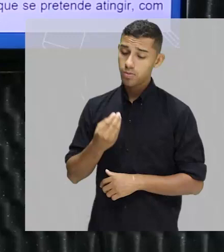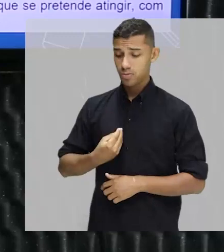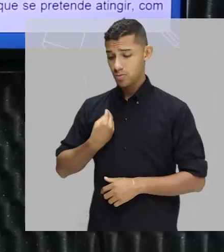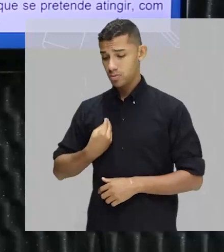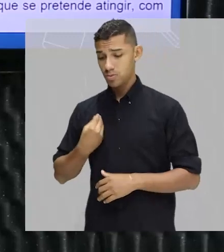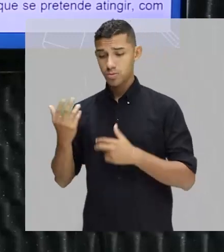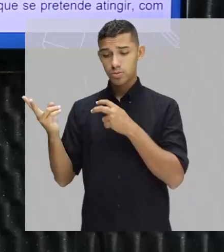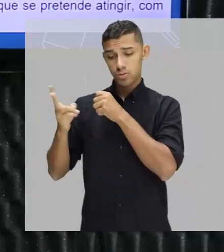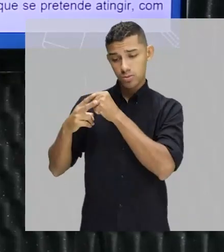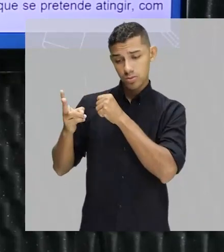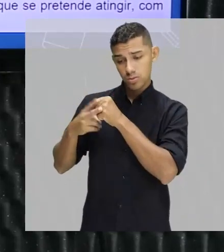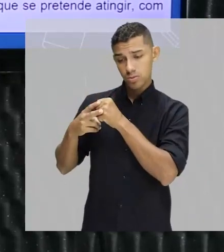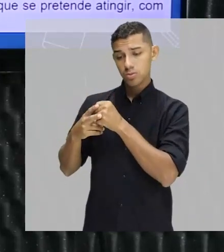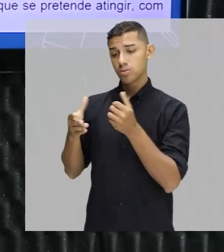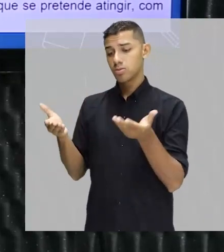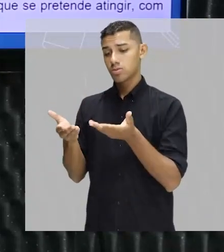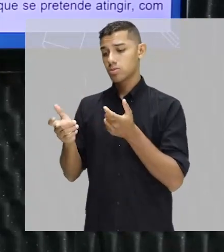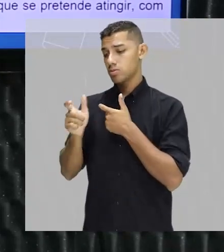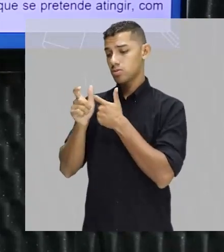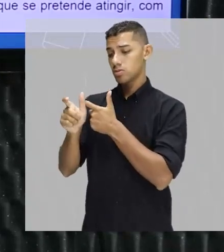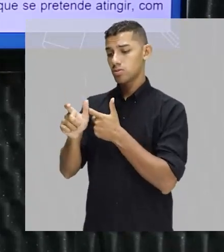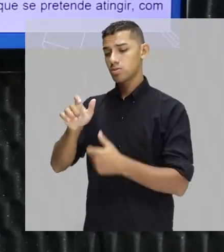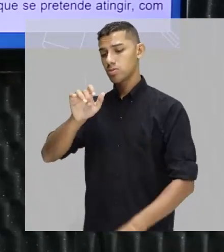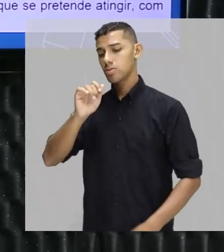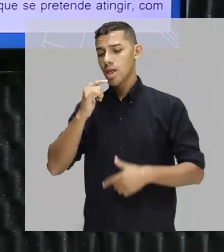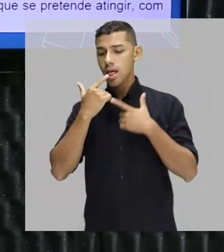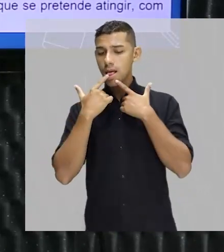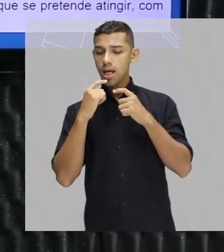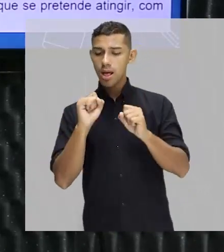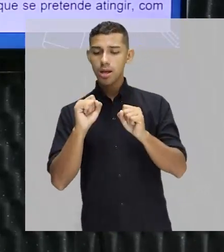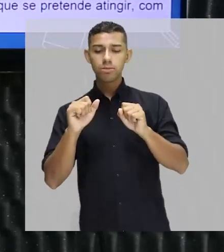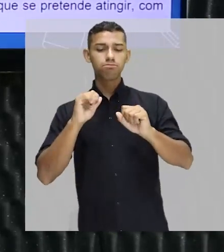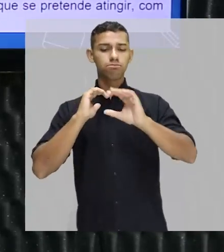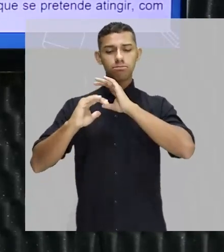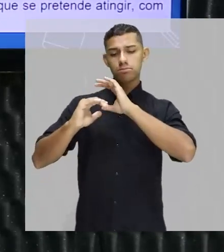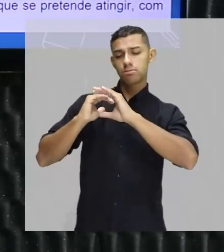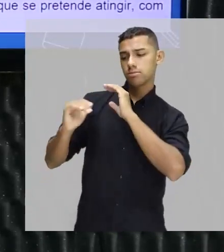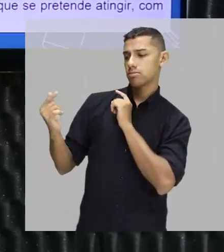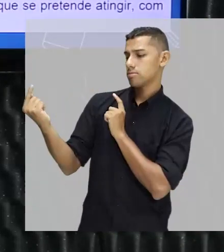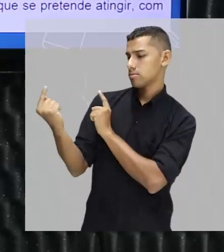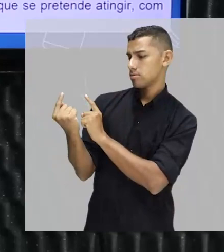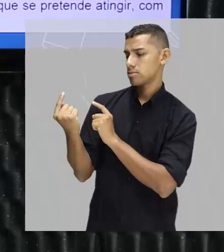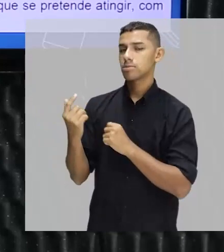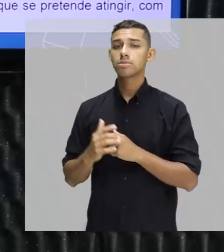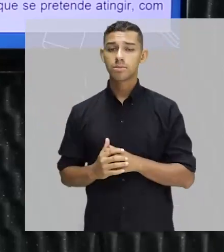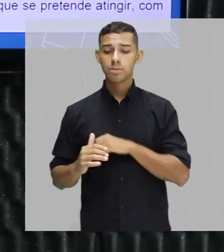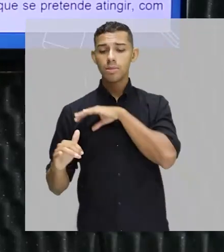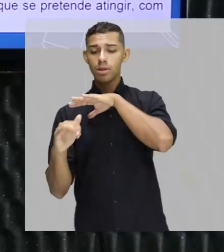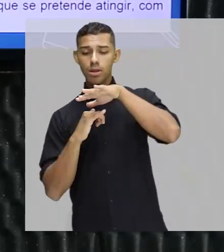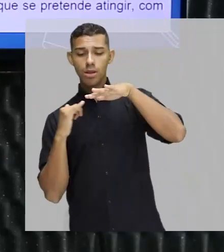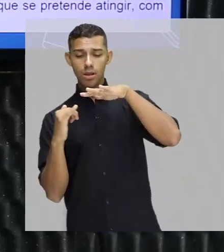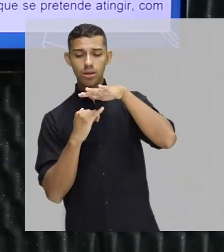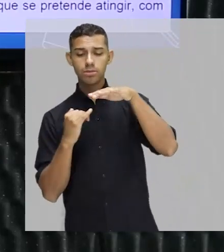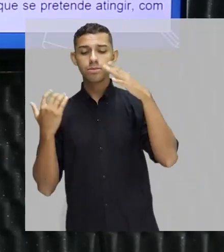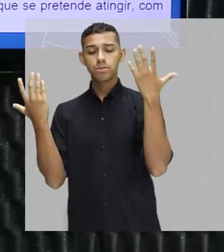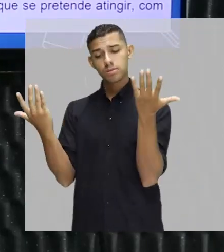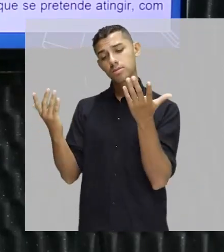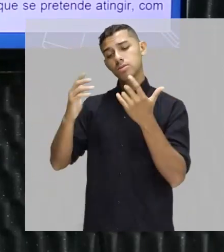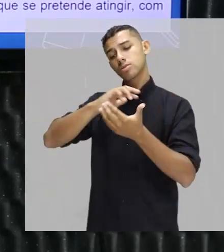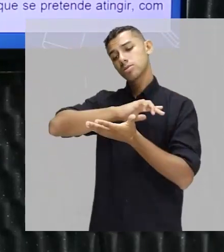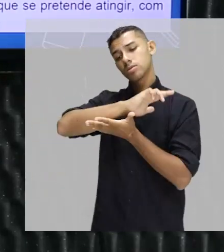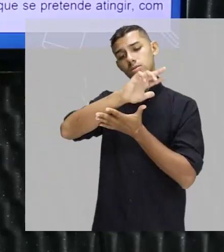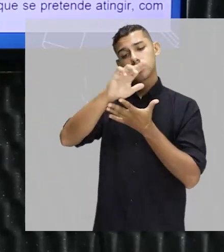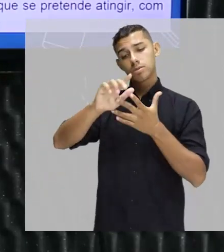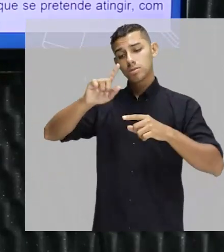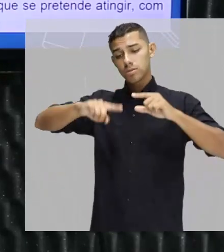indicativo, com um nível coloquial de linguagem, né, uma linguagem mais próxima do interlocutor. Mas esse registro pode variar, de acordo